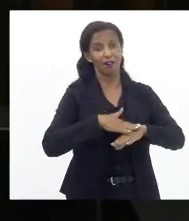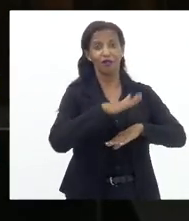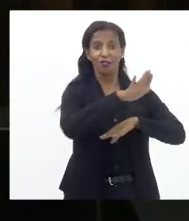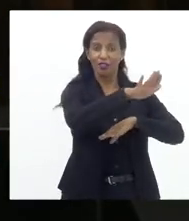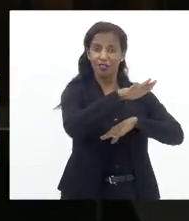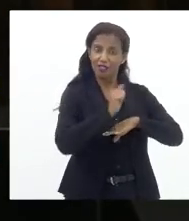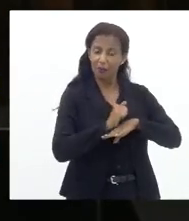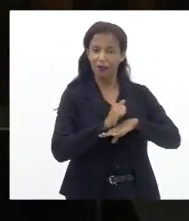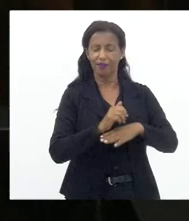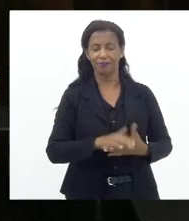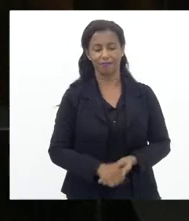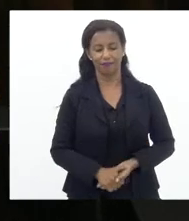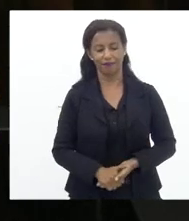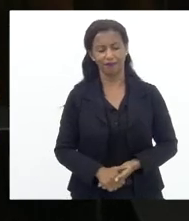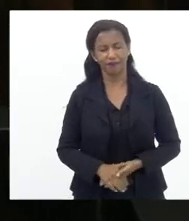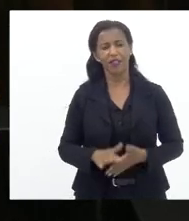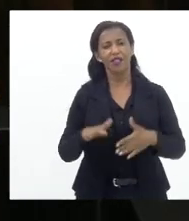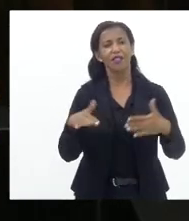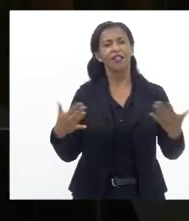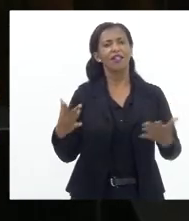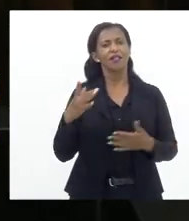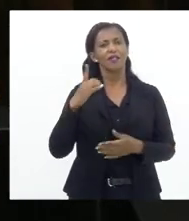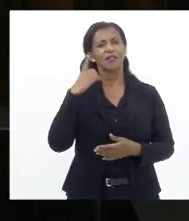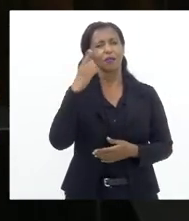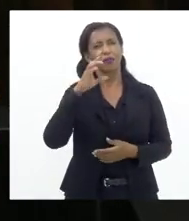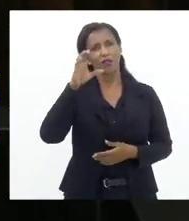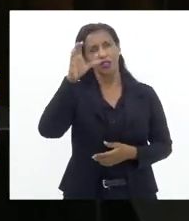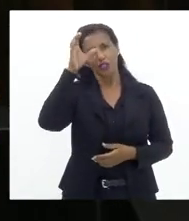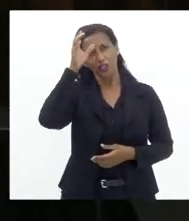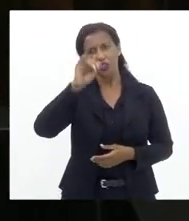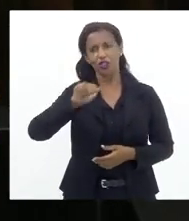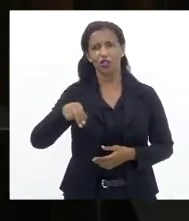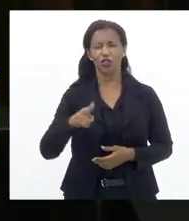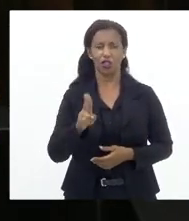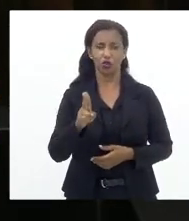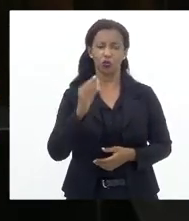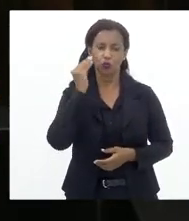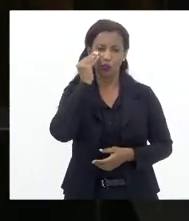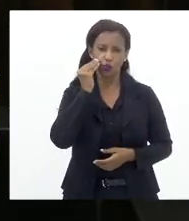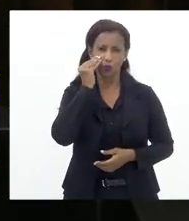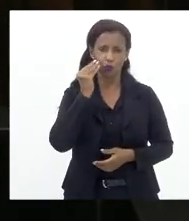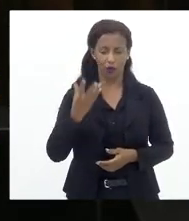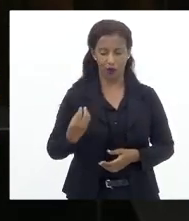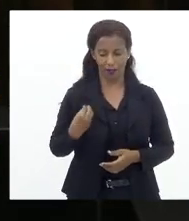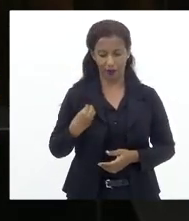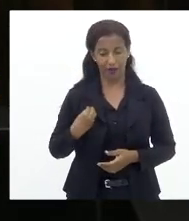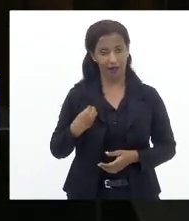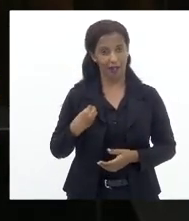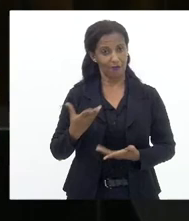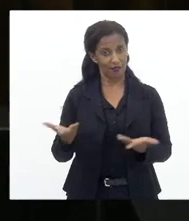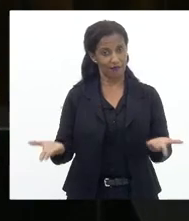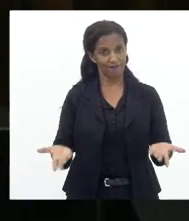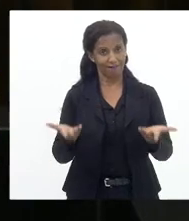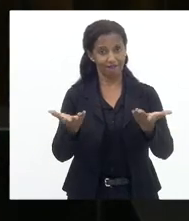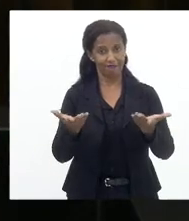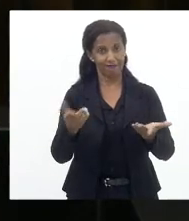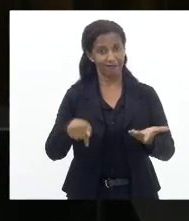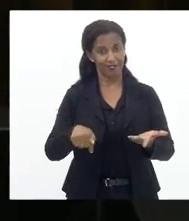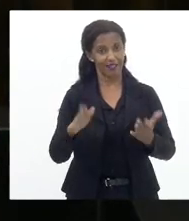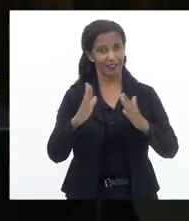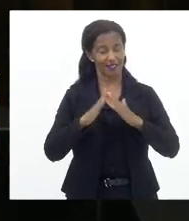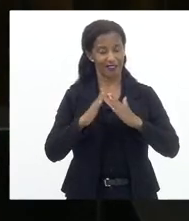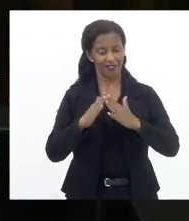E aí deputada tia Ju vossa excelência com Ampla experiência na vida pública nesse Parlamento